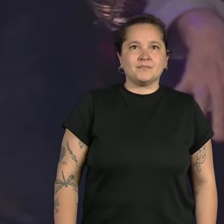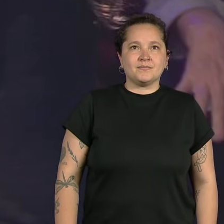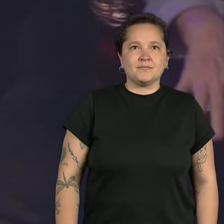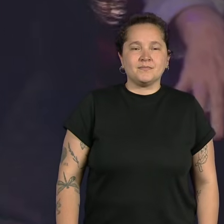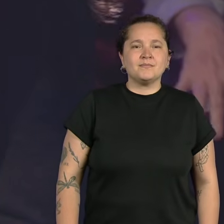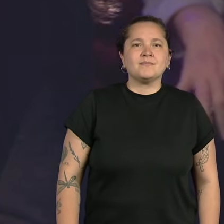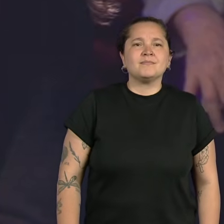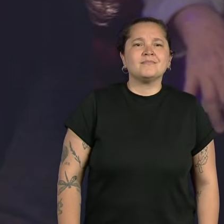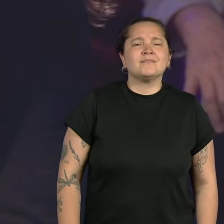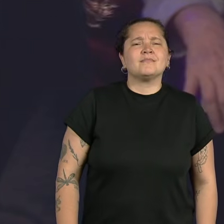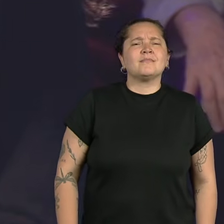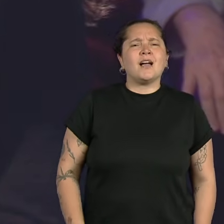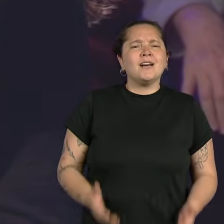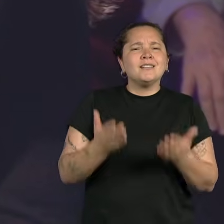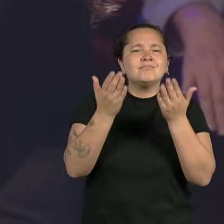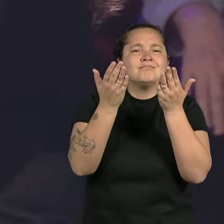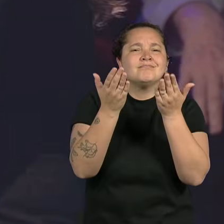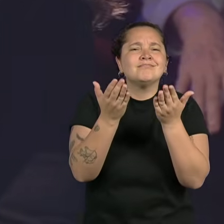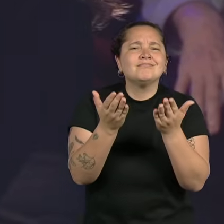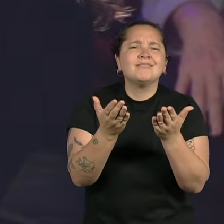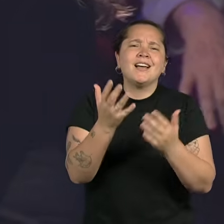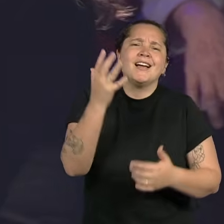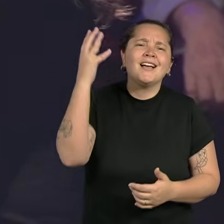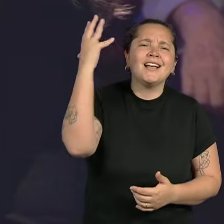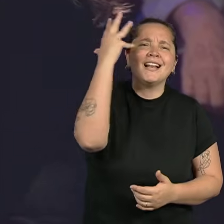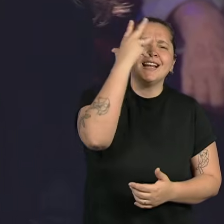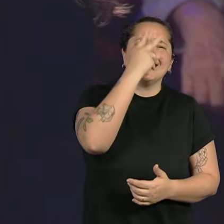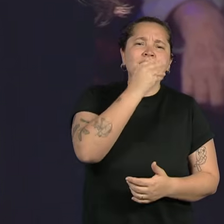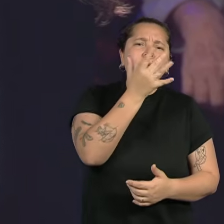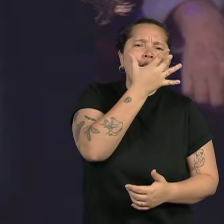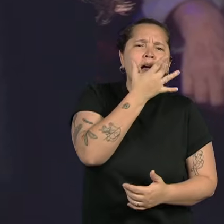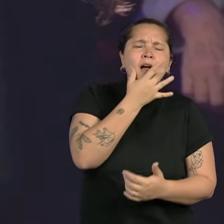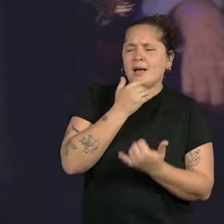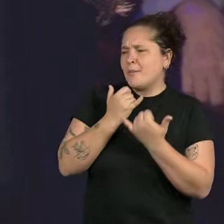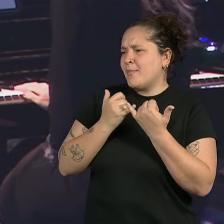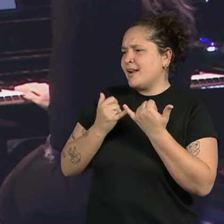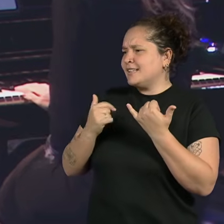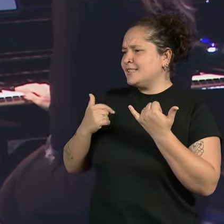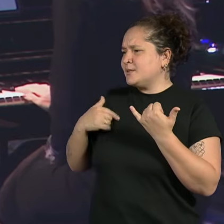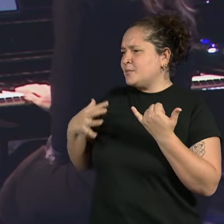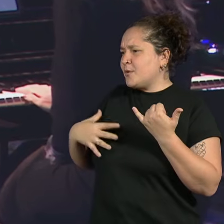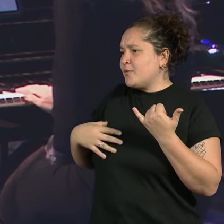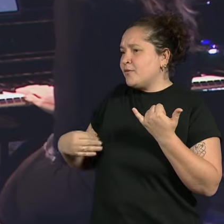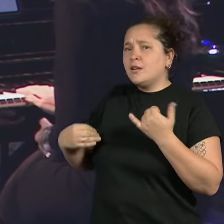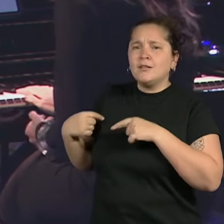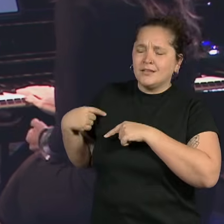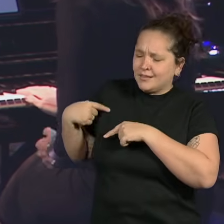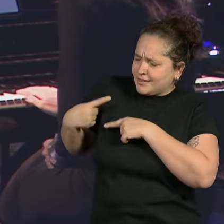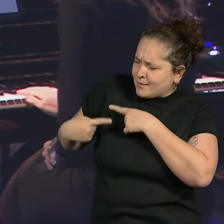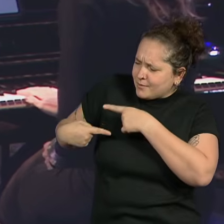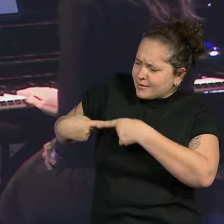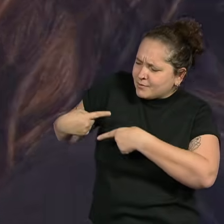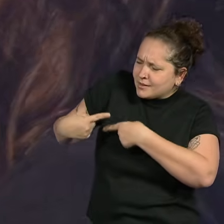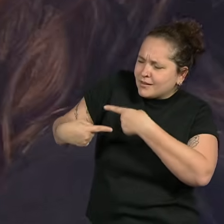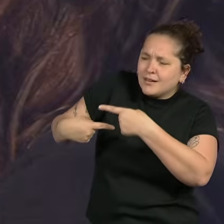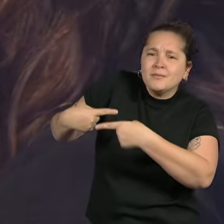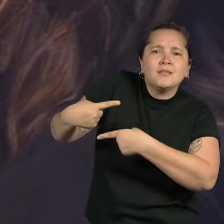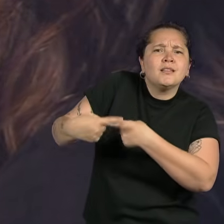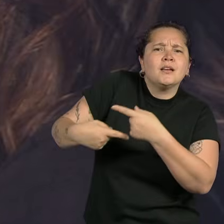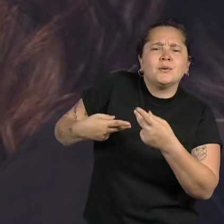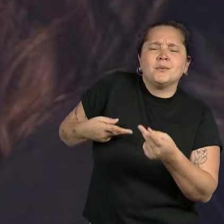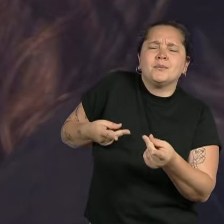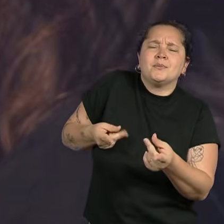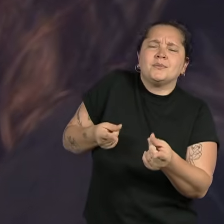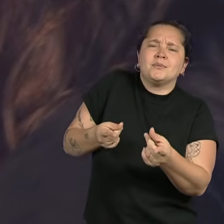És um senhor tão bonito quanto a cara do meu filho. Tempo, tempo,